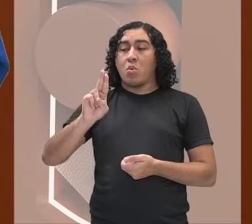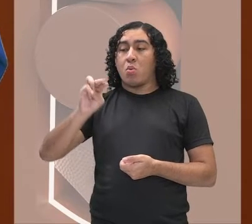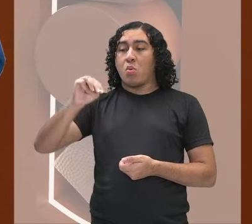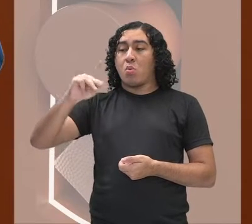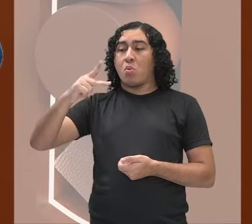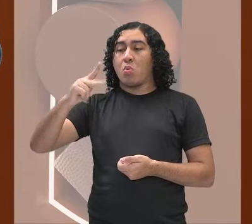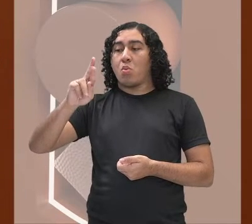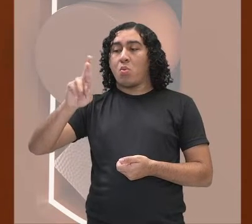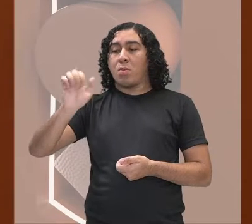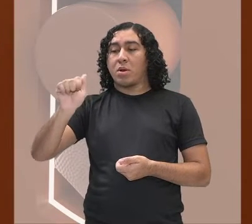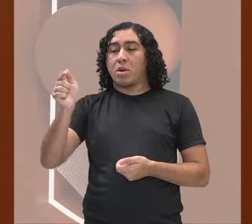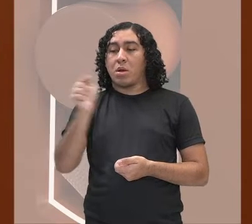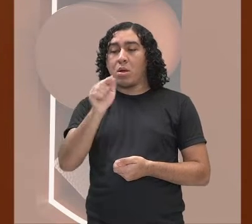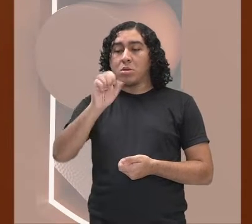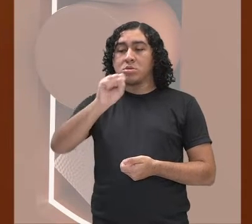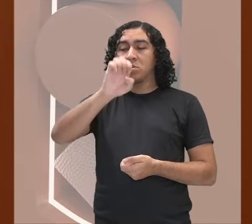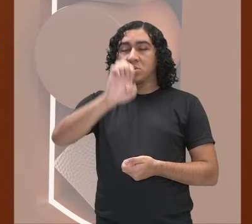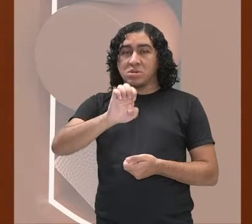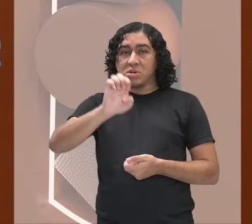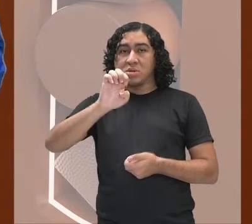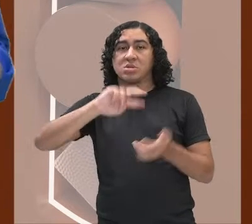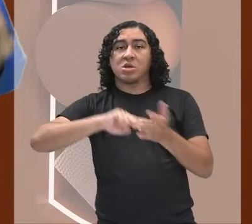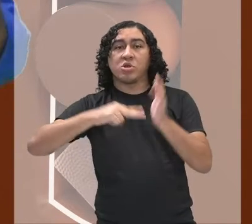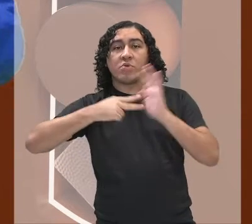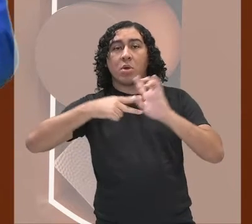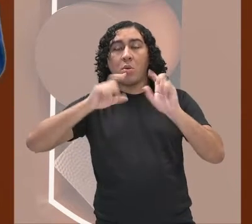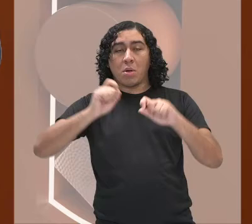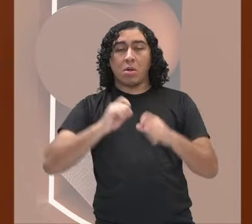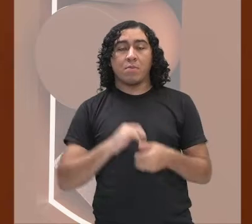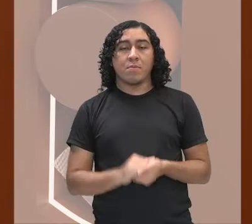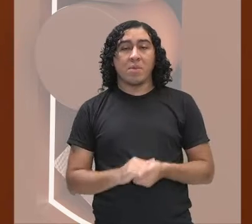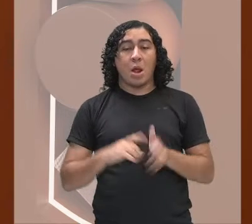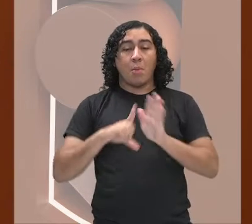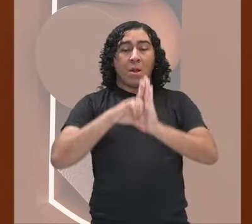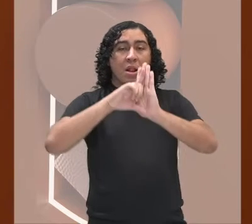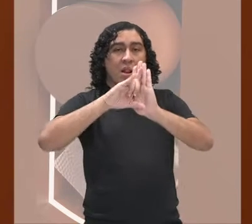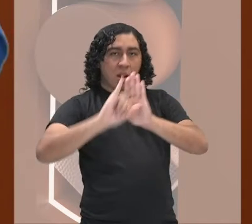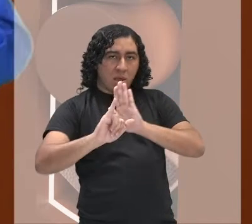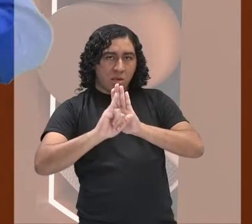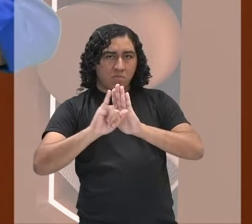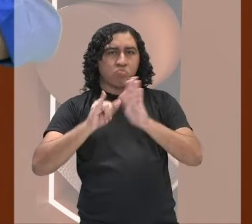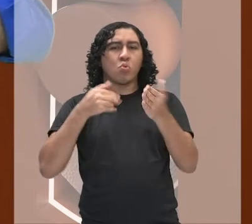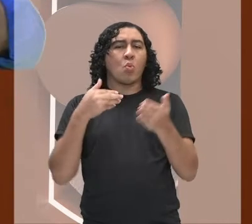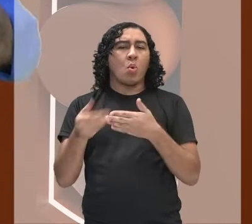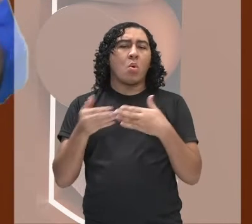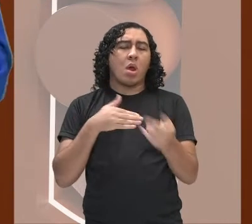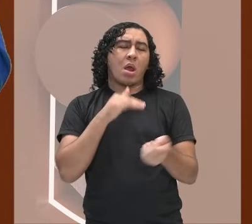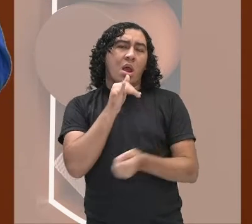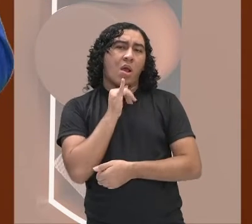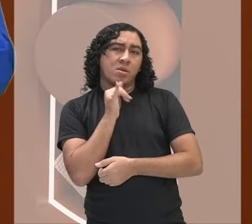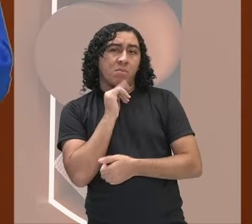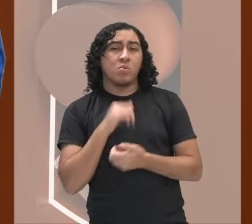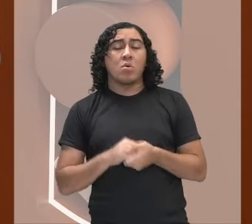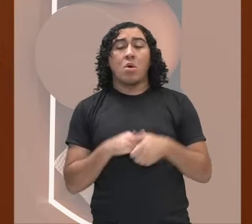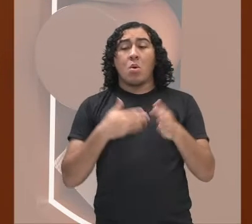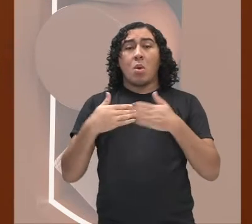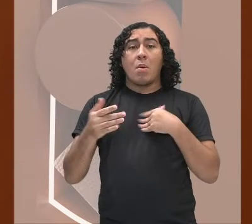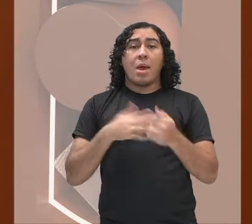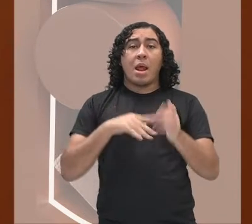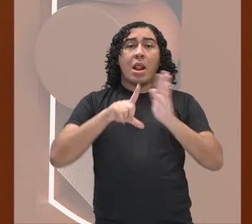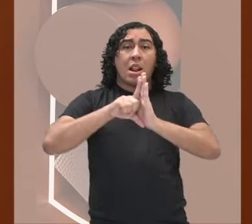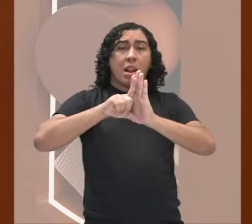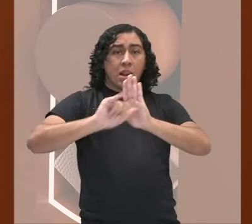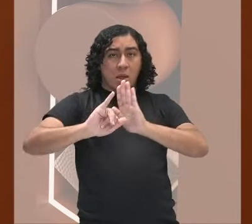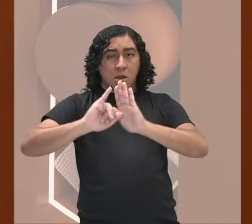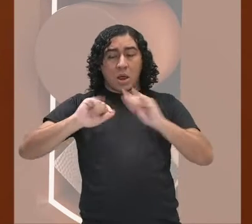Cumpra-se? Dizia o seguinte: qualquer lei, né, qualquer ato que fosse